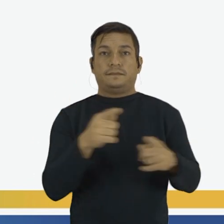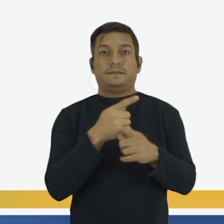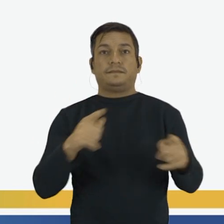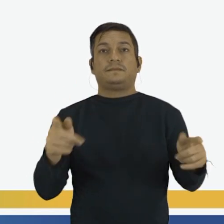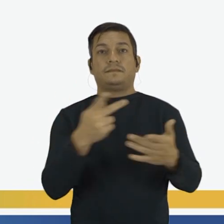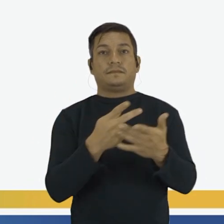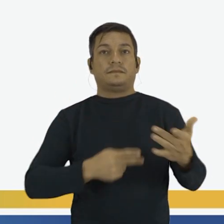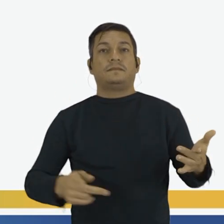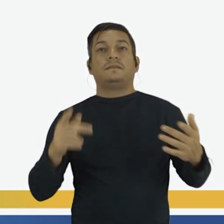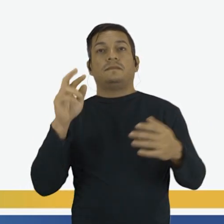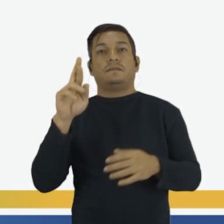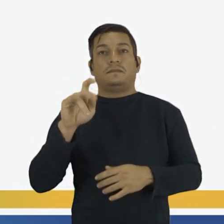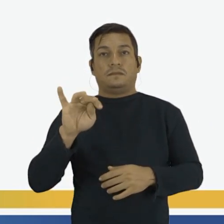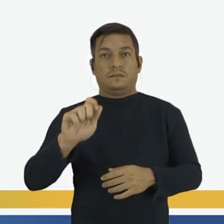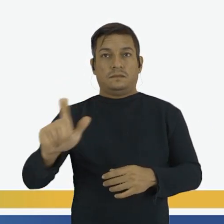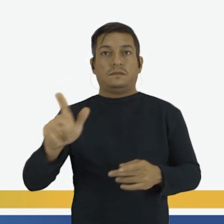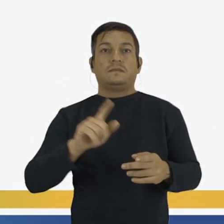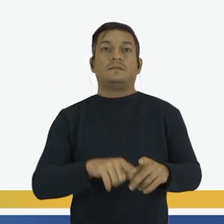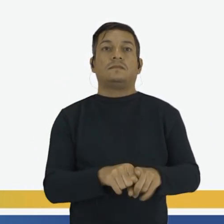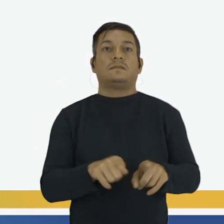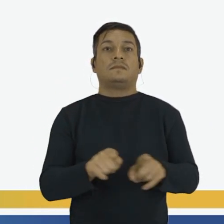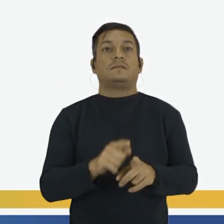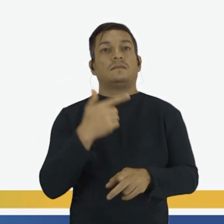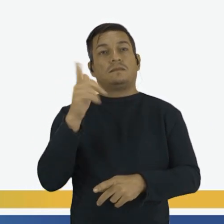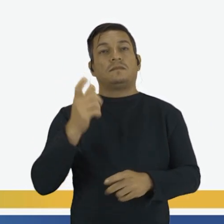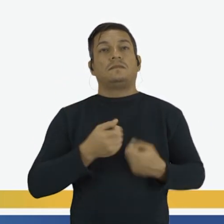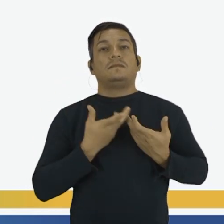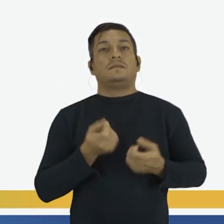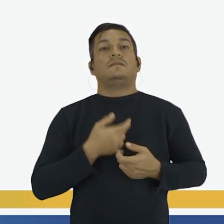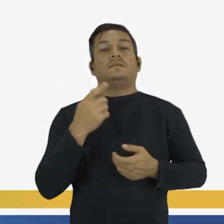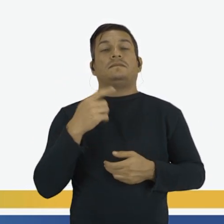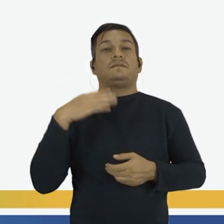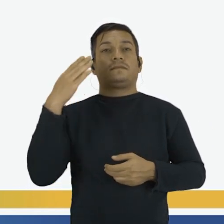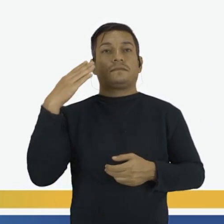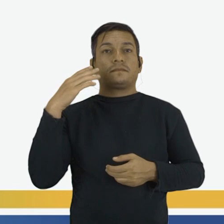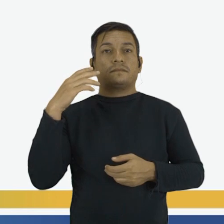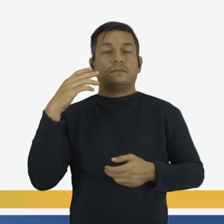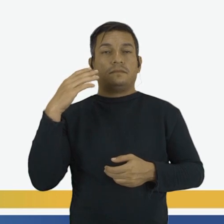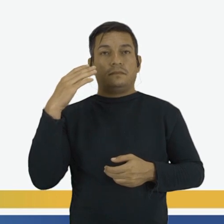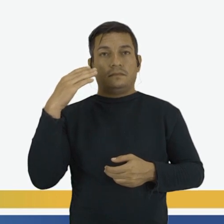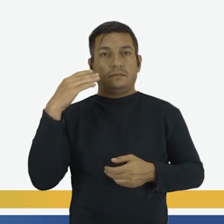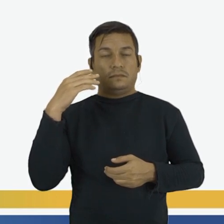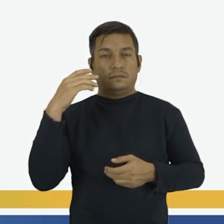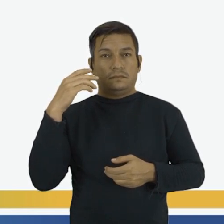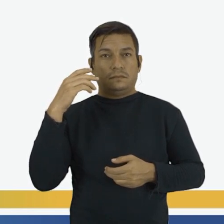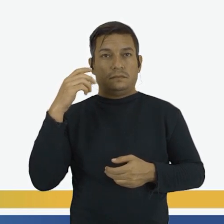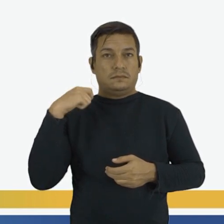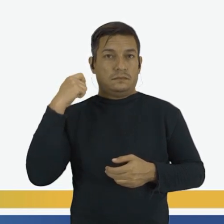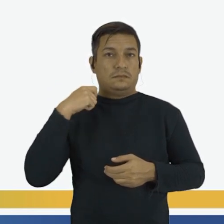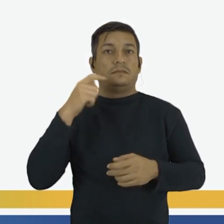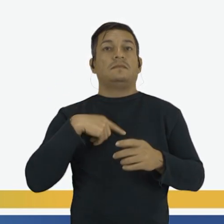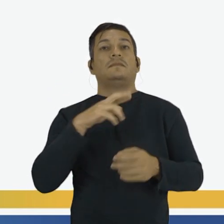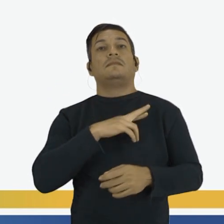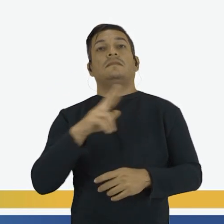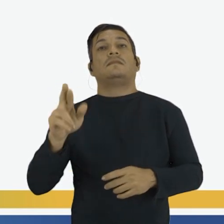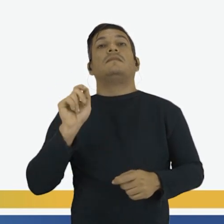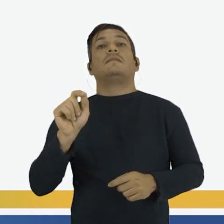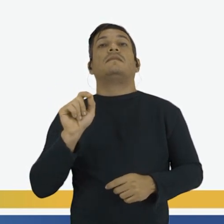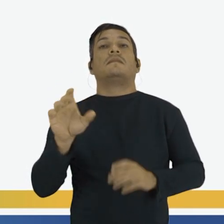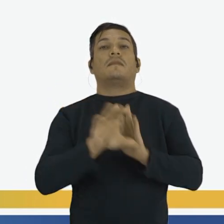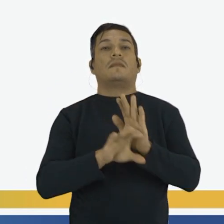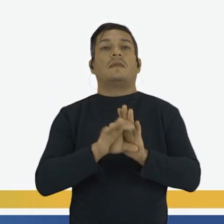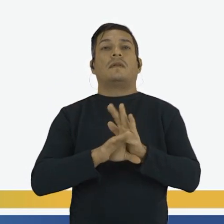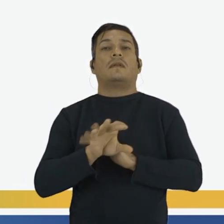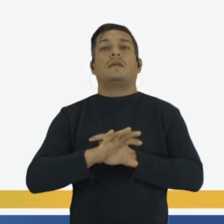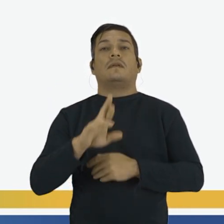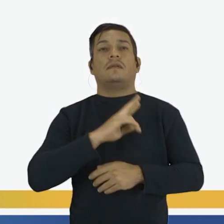música, poesias, rituais, assim como outras expressões artísticas, elas simbolizam e representam